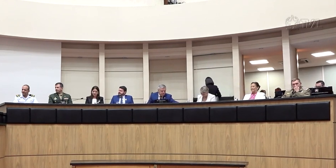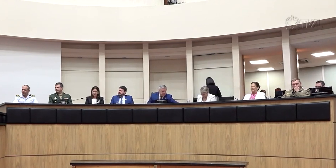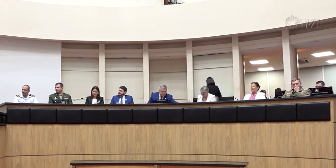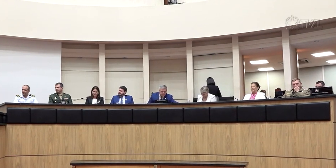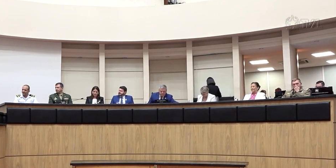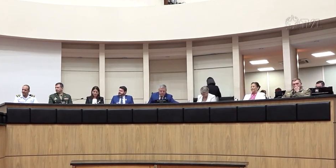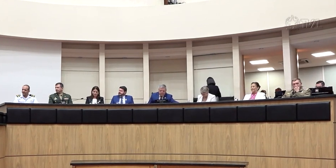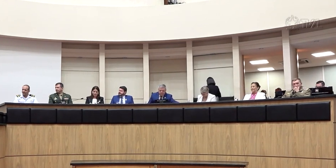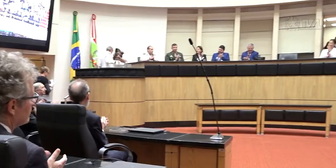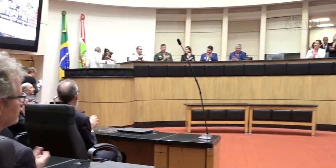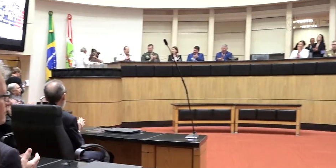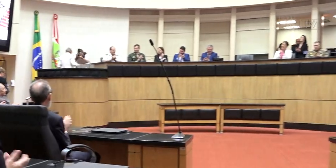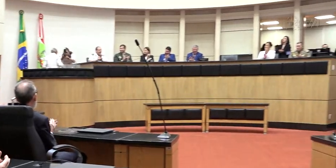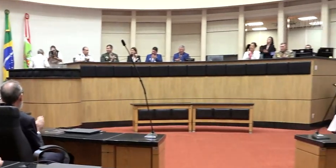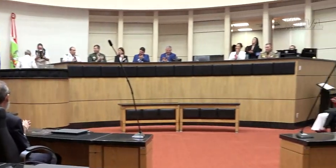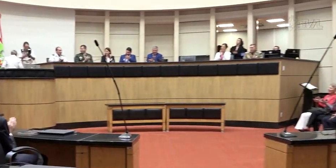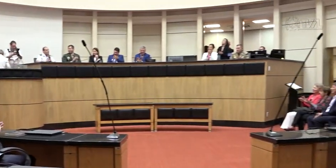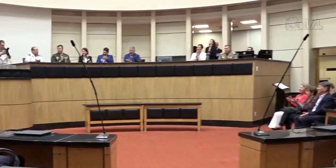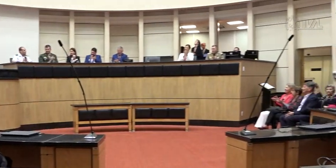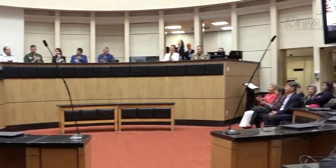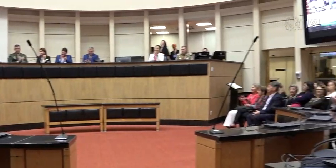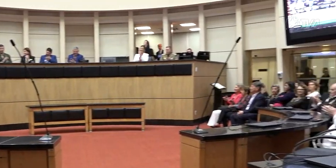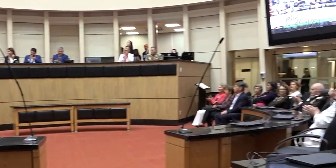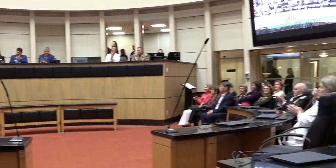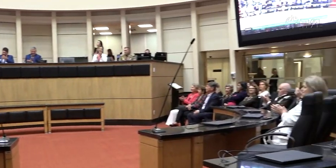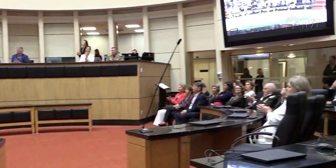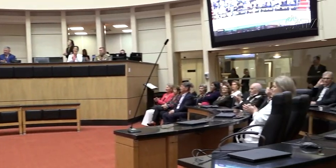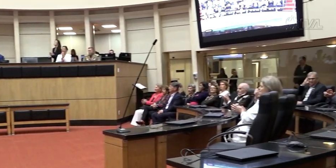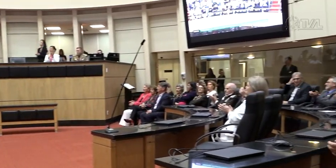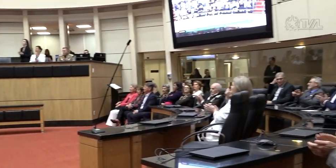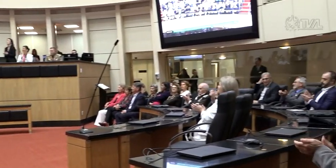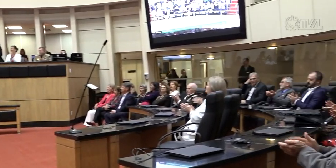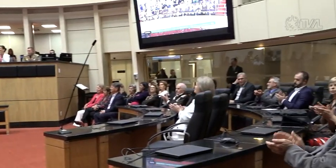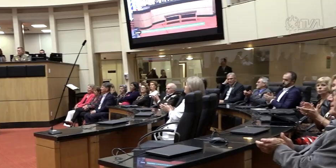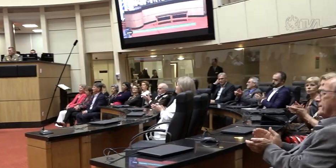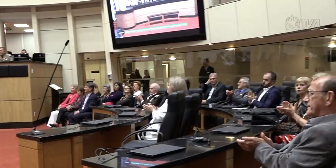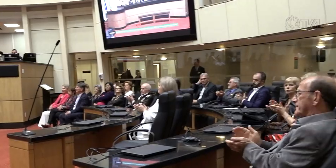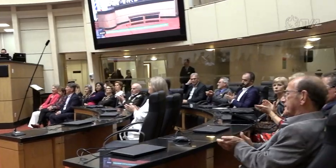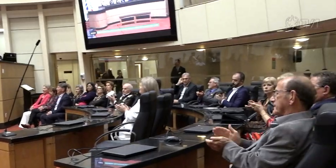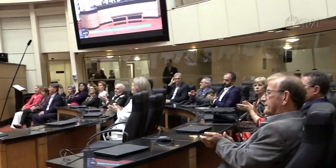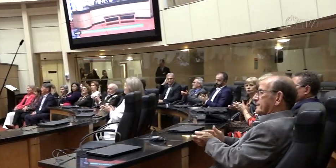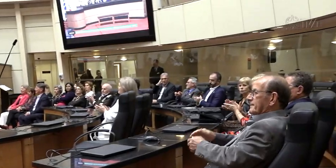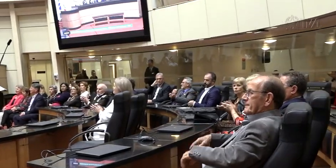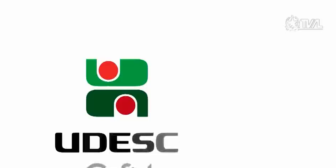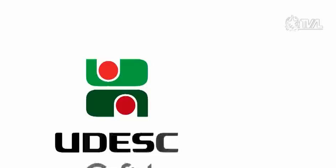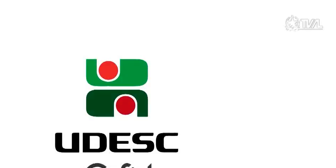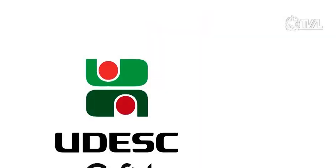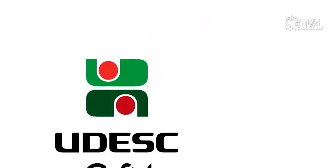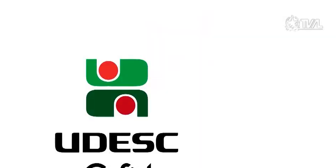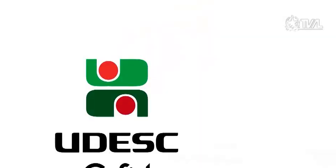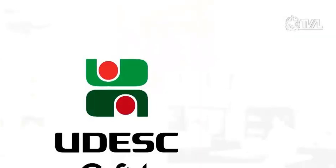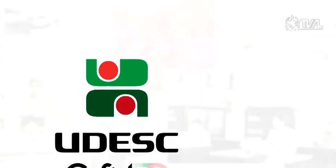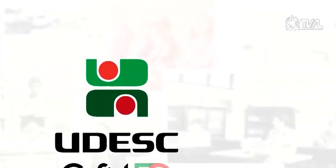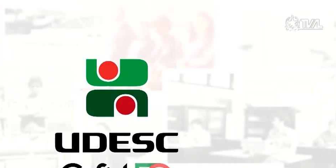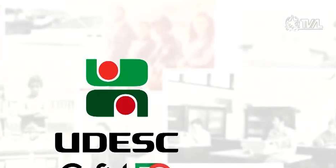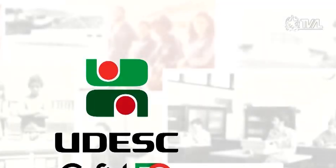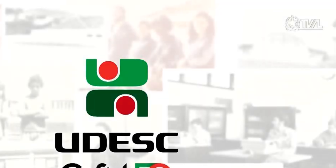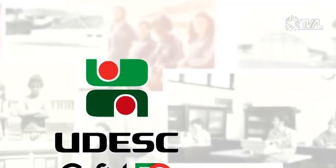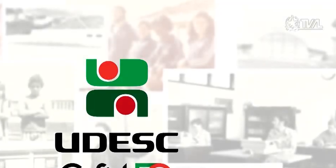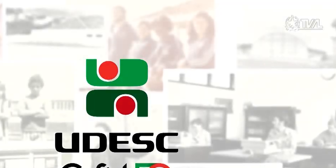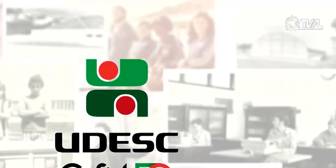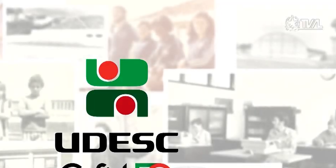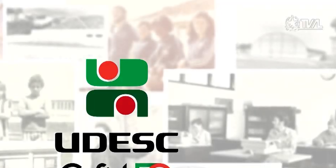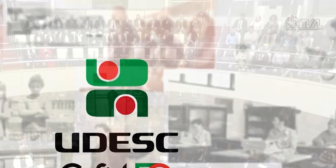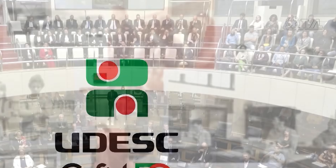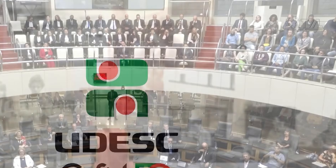A Assembleia Legislativa realizou uma sessão especial nesta segunda-feira, dia 4 de setembro, para celebrar os 50